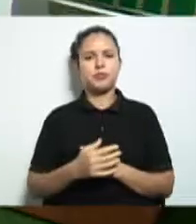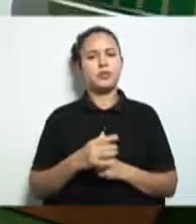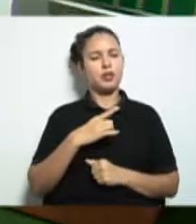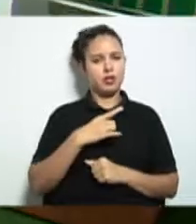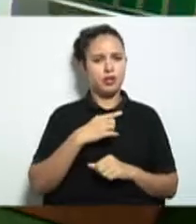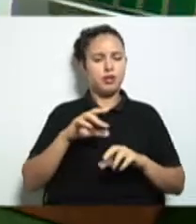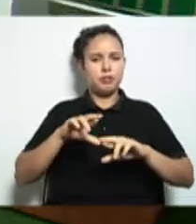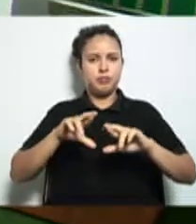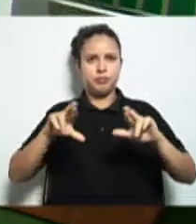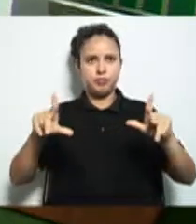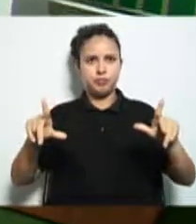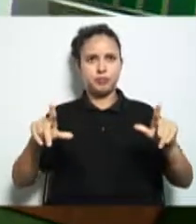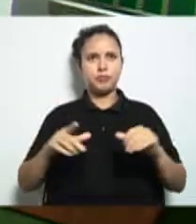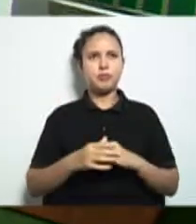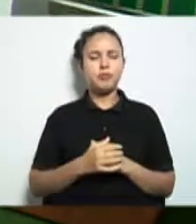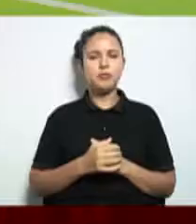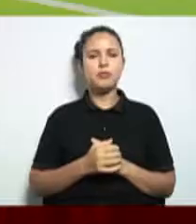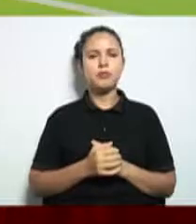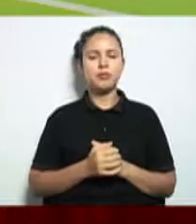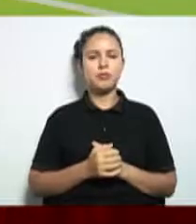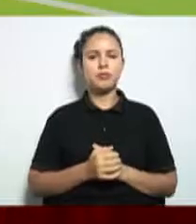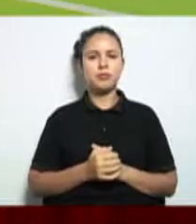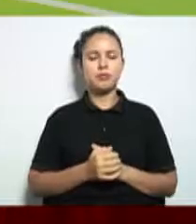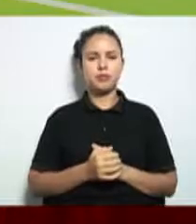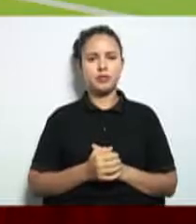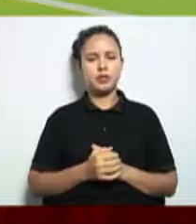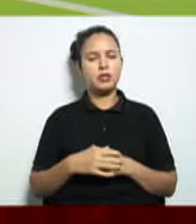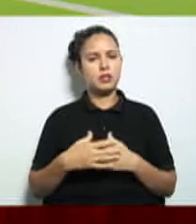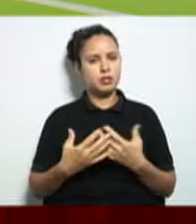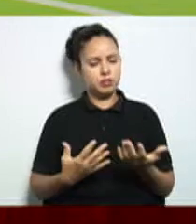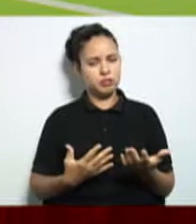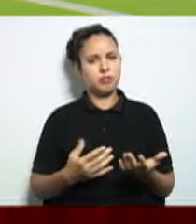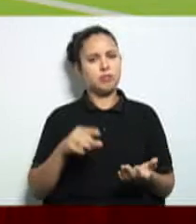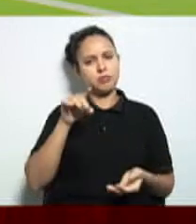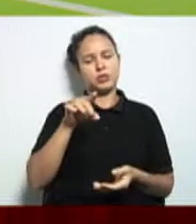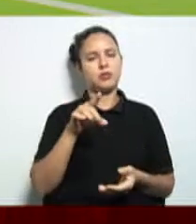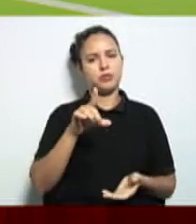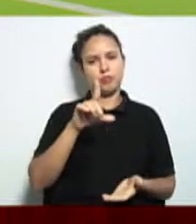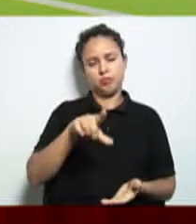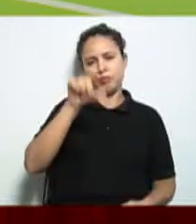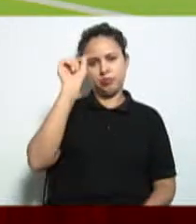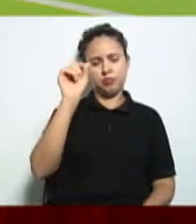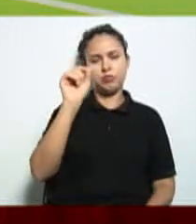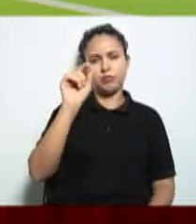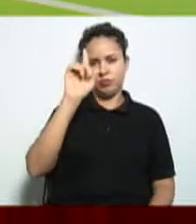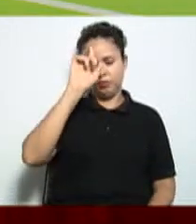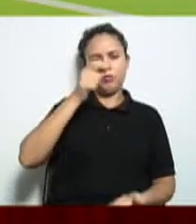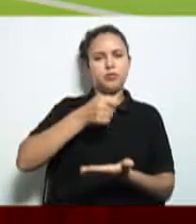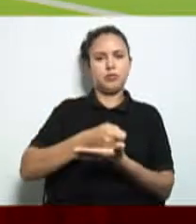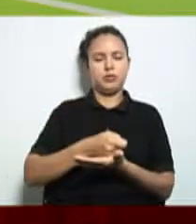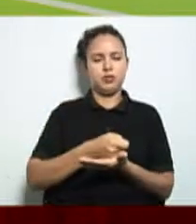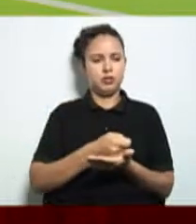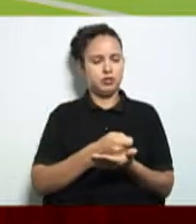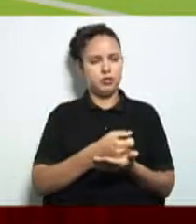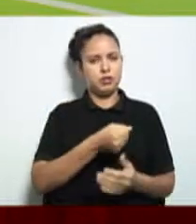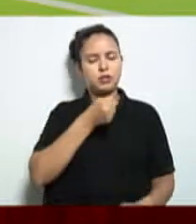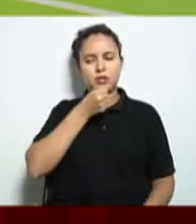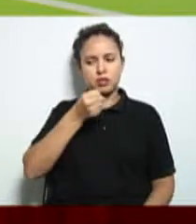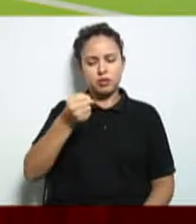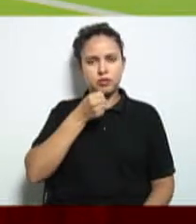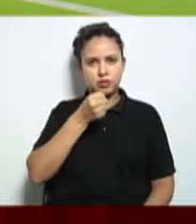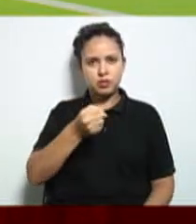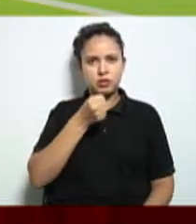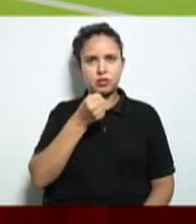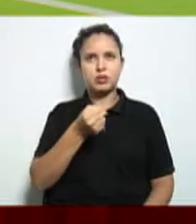dá, né? questionário e formulário? De repente, você vai optar ou pela entrevista, a escola Fernando